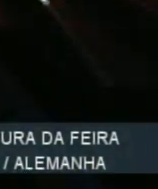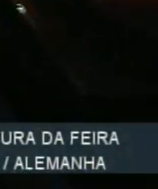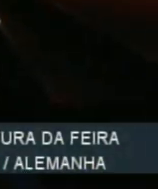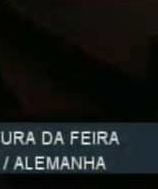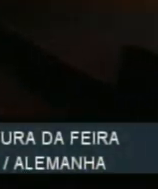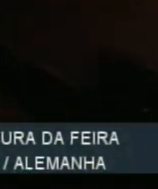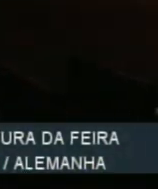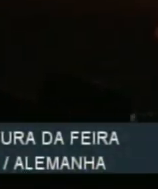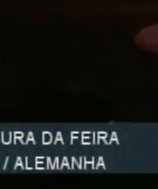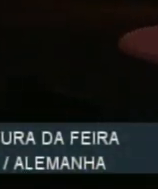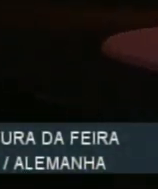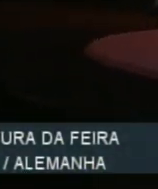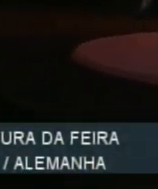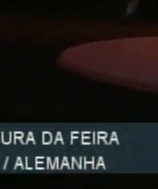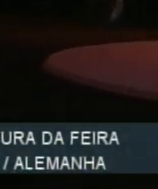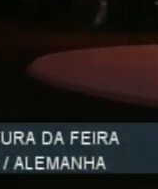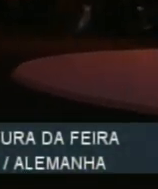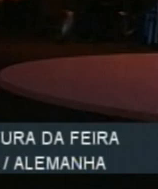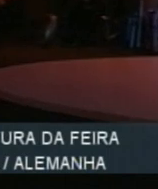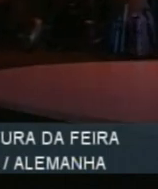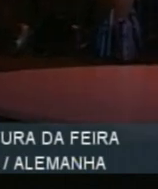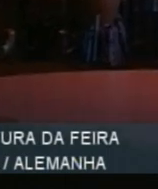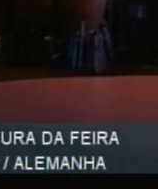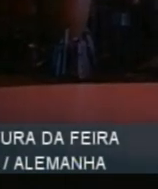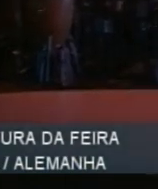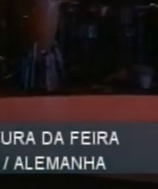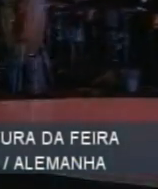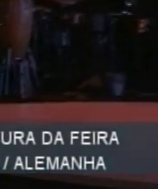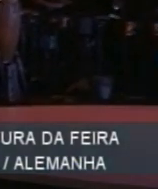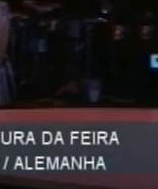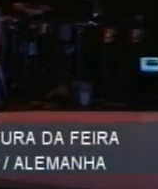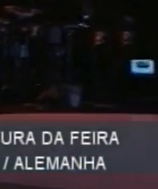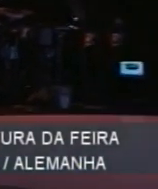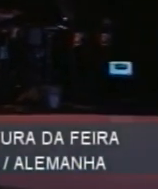Dona Dilma Rousseff.